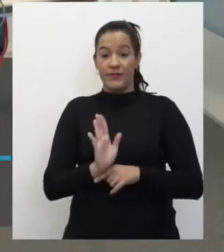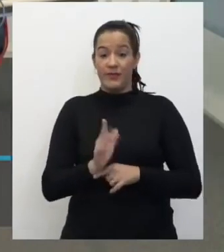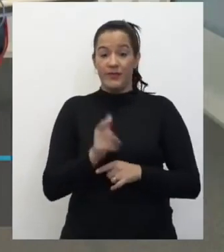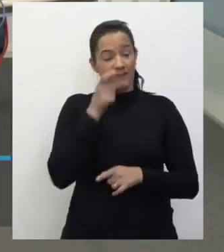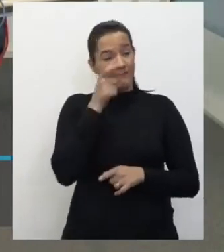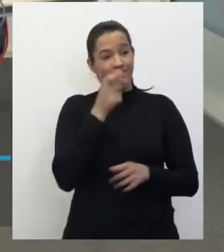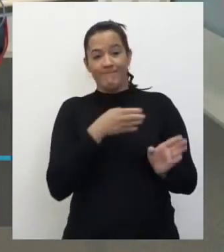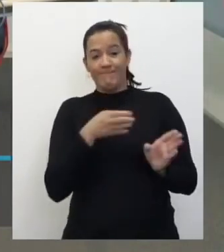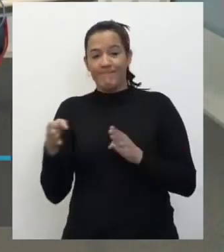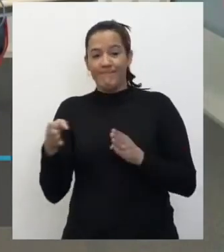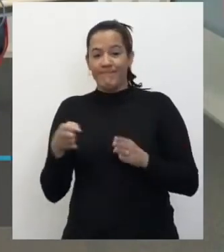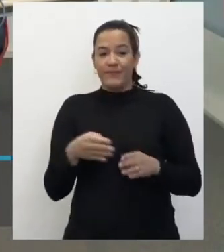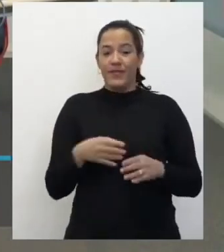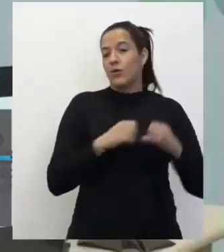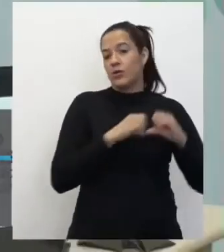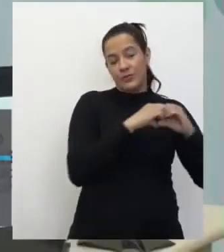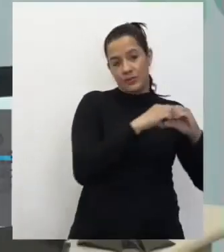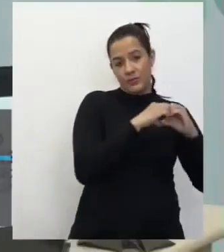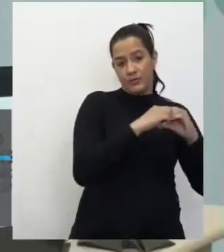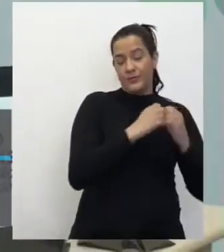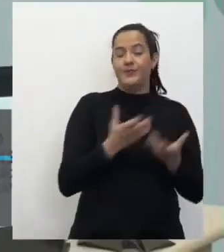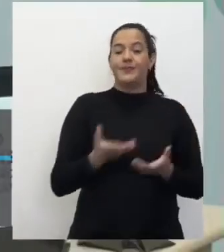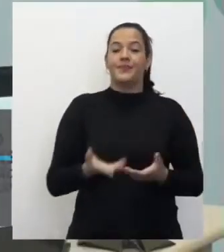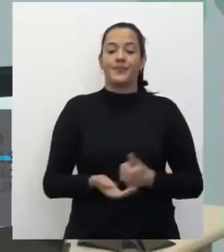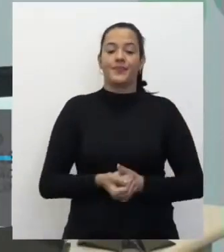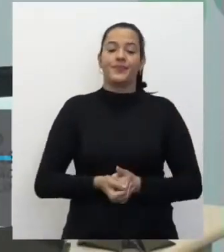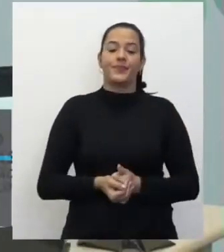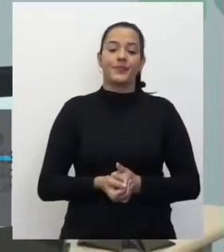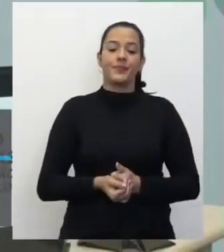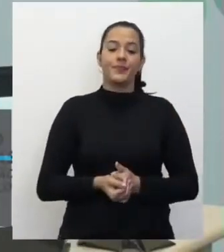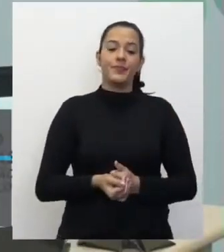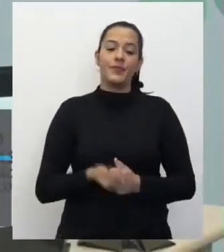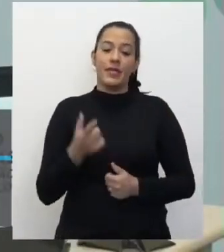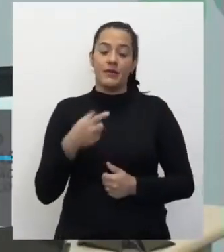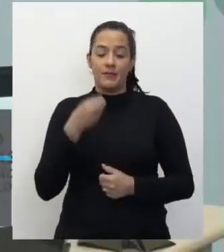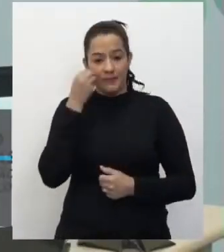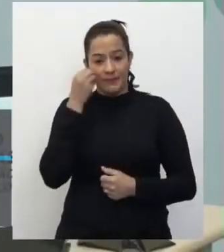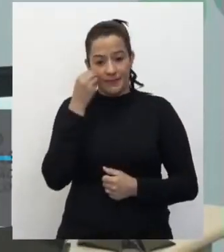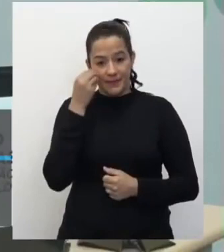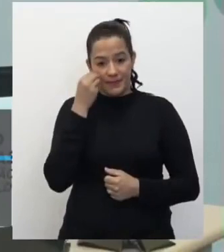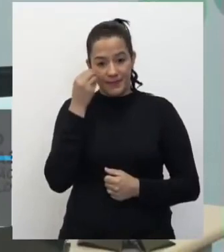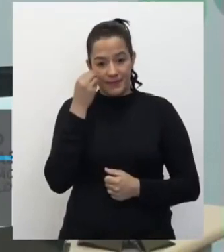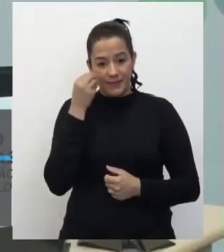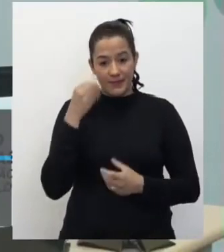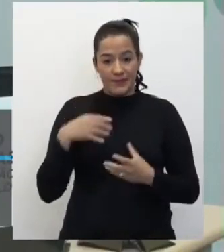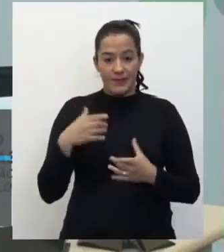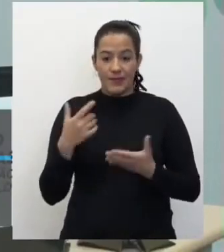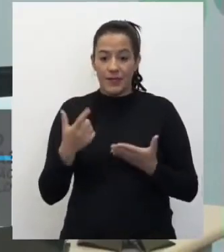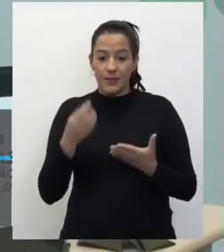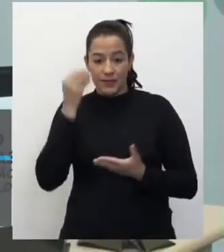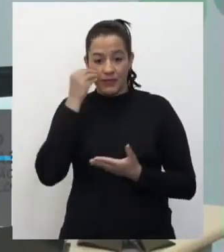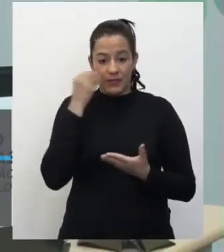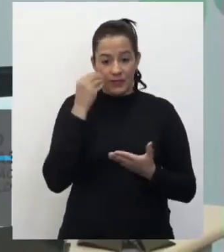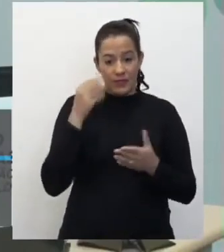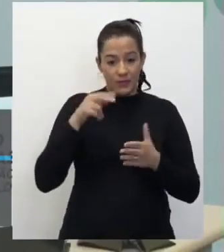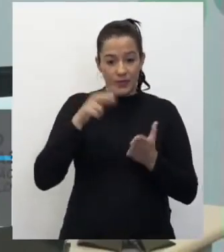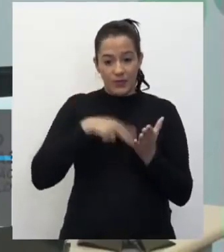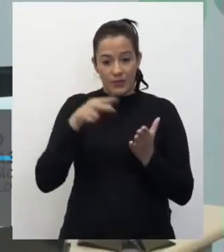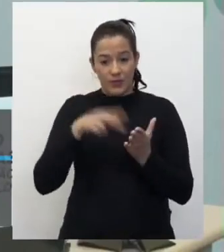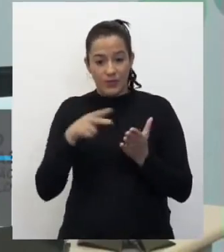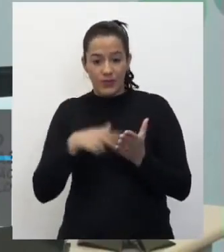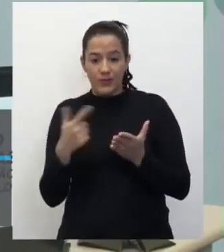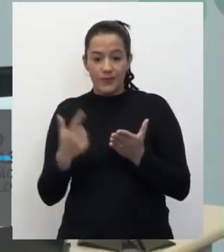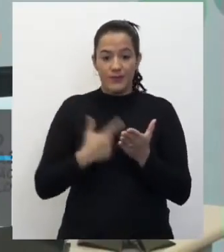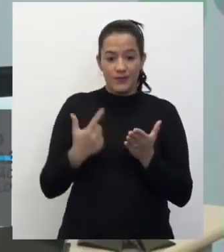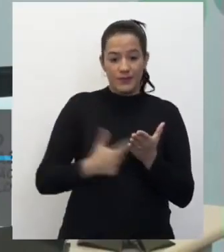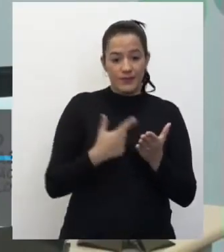medo, eu sou da comédia romântica, gente. E aí eu fui tentar assistir. Menina, eu me lembrava eu tentando ler o livro no metrô. E eu já